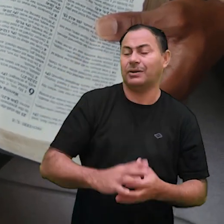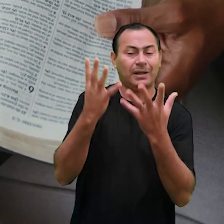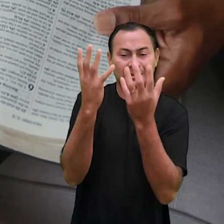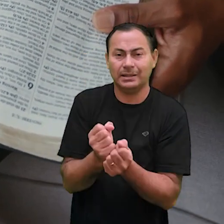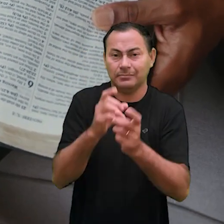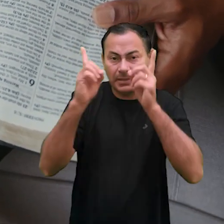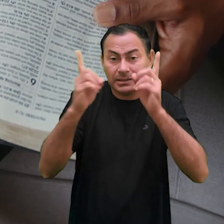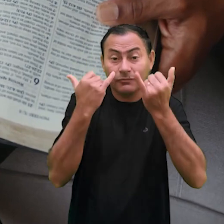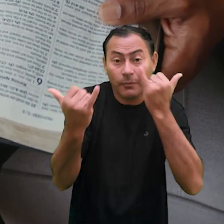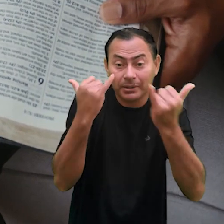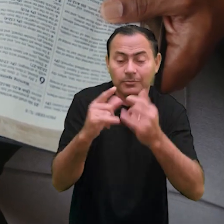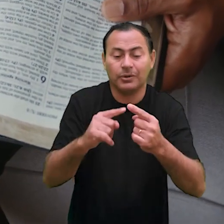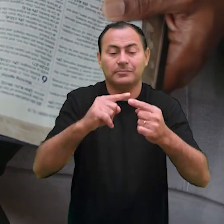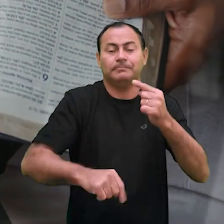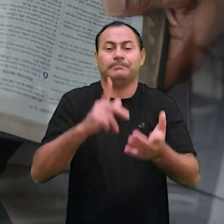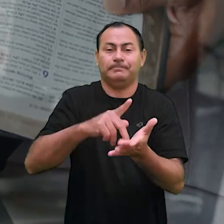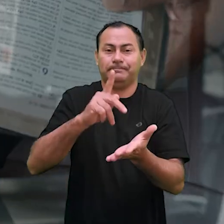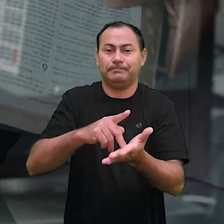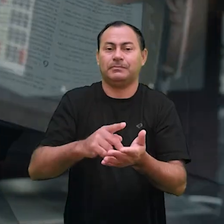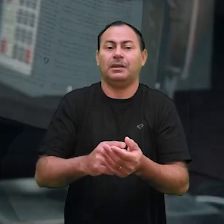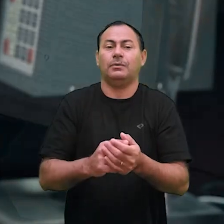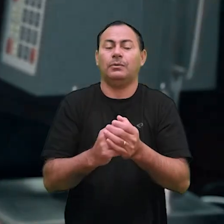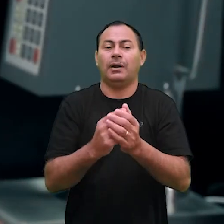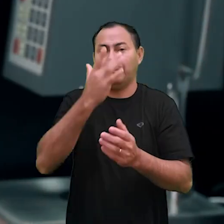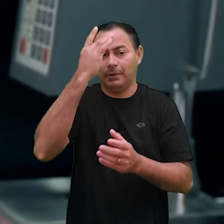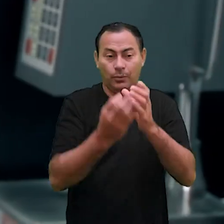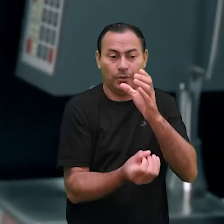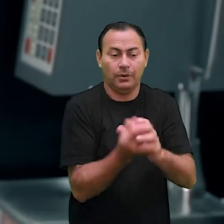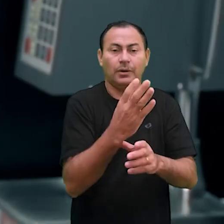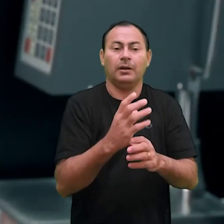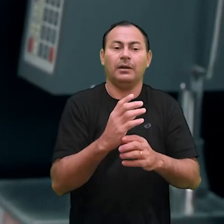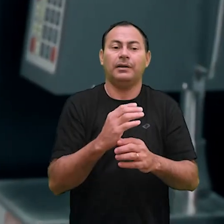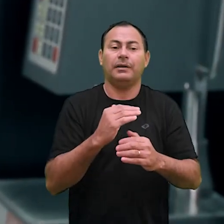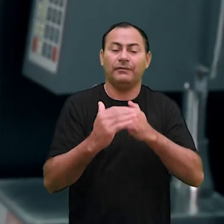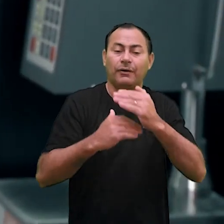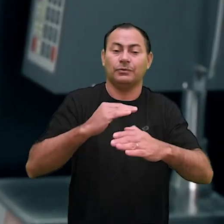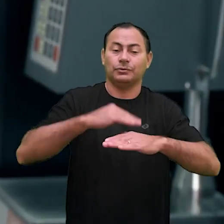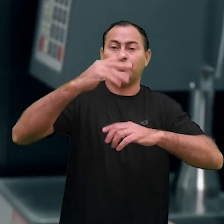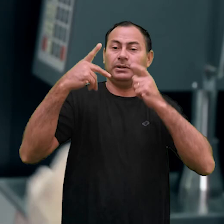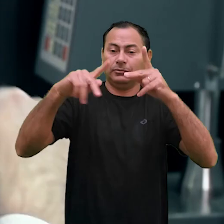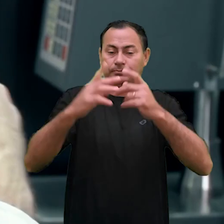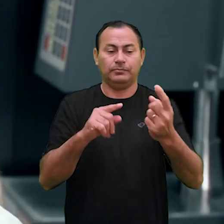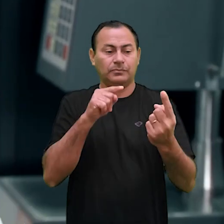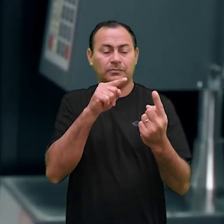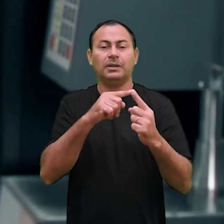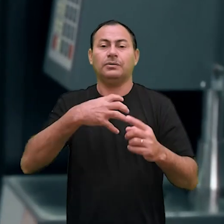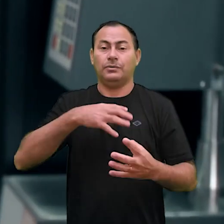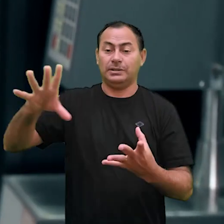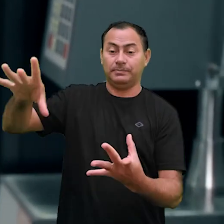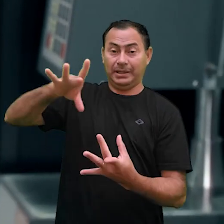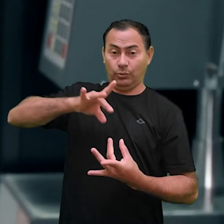Alguns deles não consideram esse dado porque ele foge de sua realidade. O criacionismo envolve o sobrenatural,